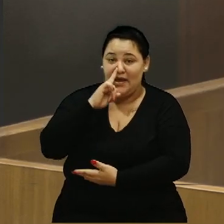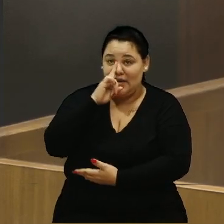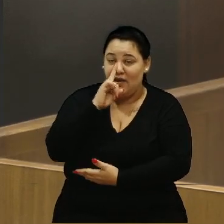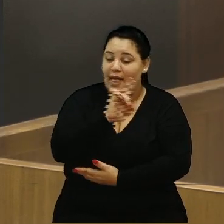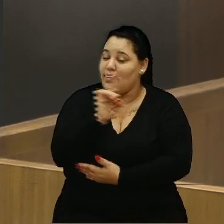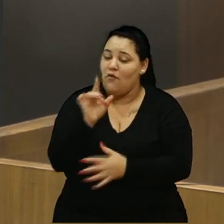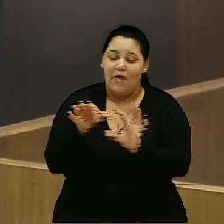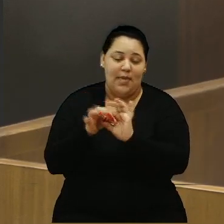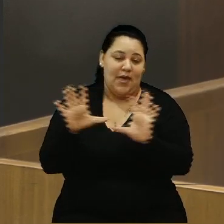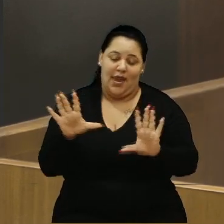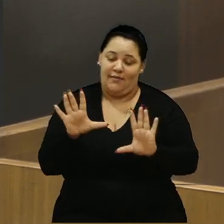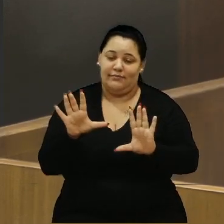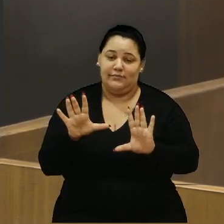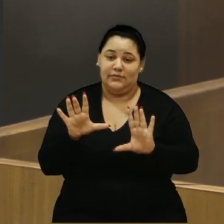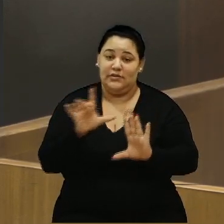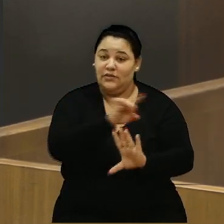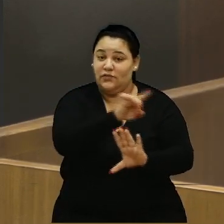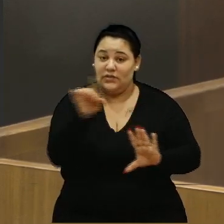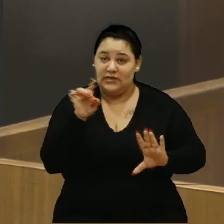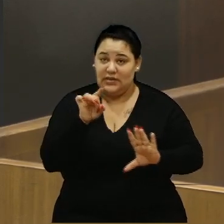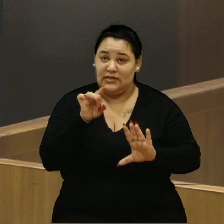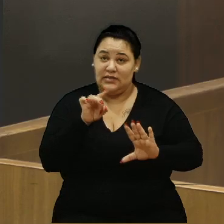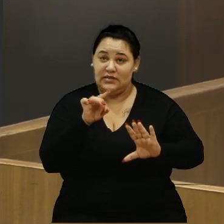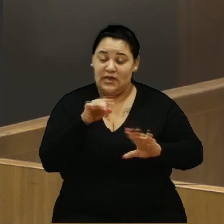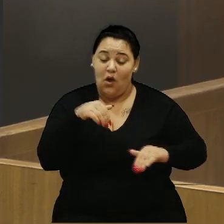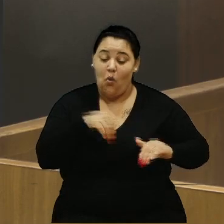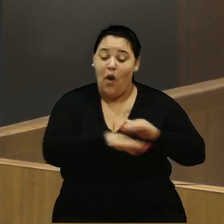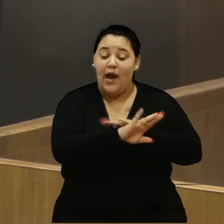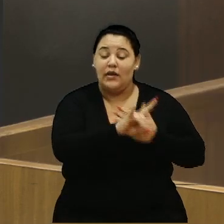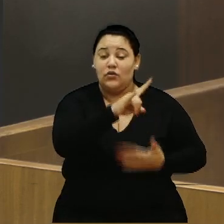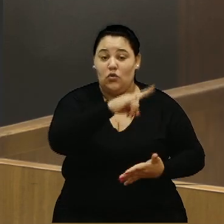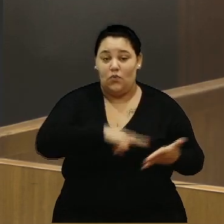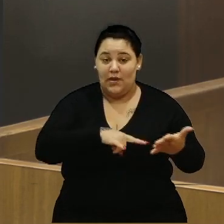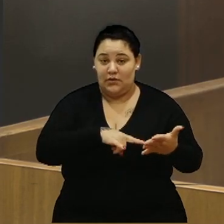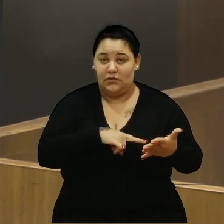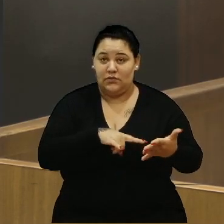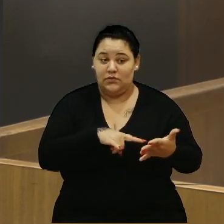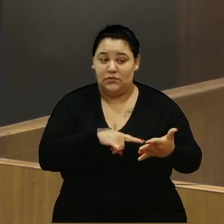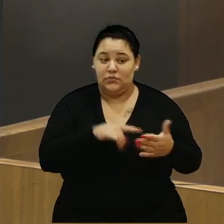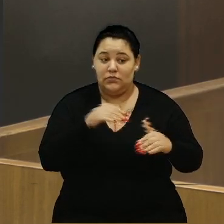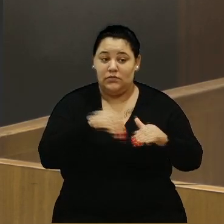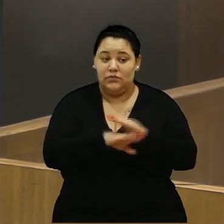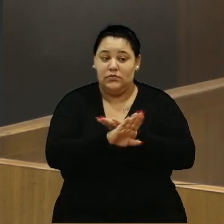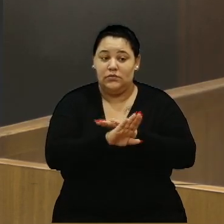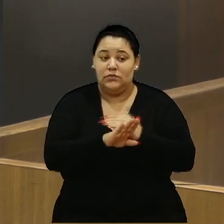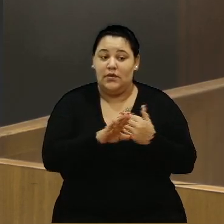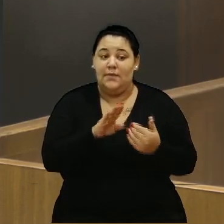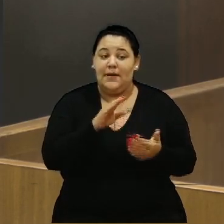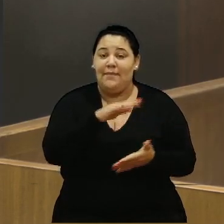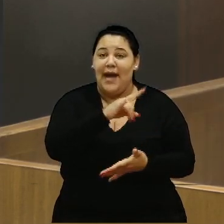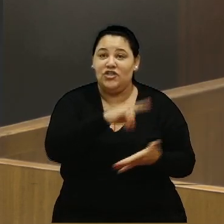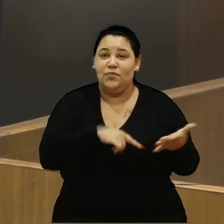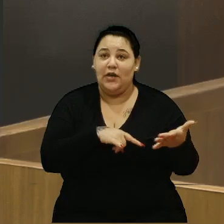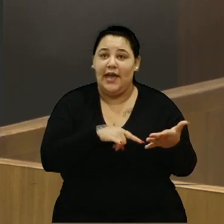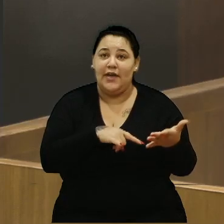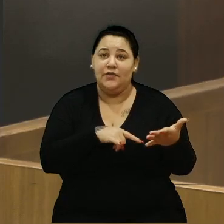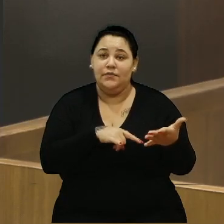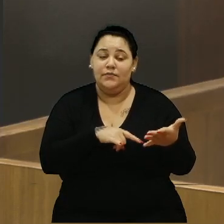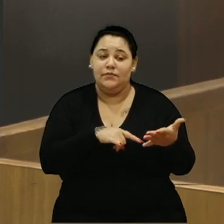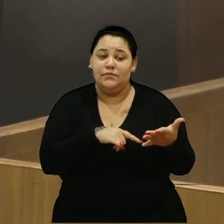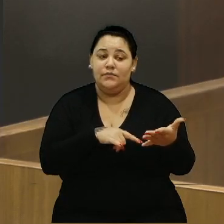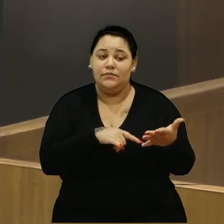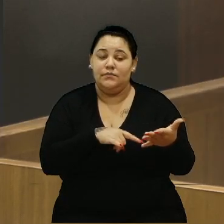vai autorizar. E vocês guardem esse documento. Guardem esse pedido e esse requerimento indeferido com